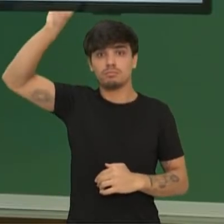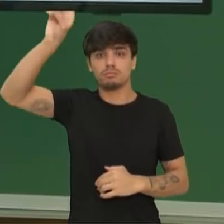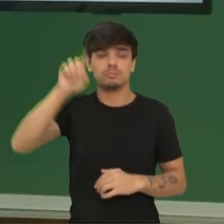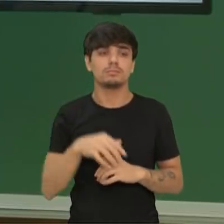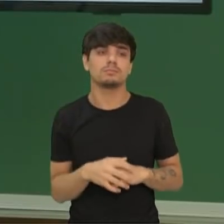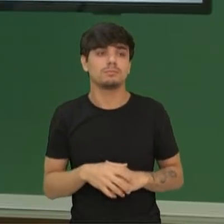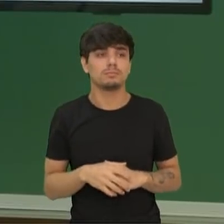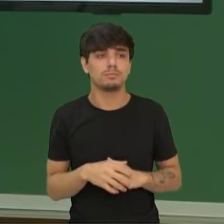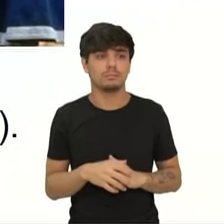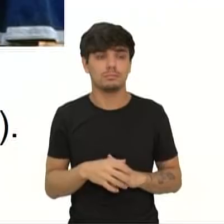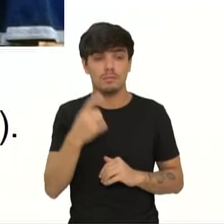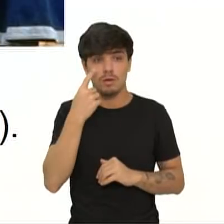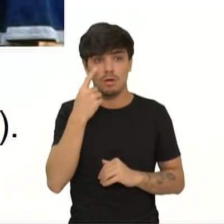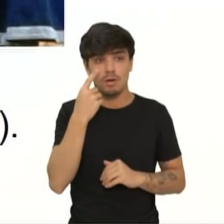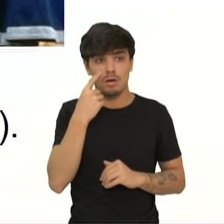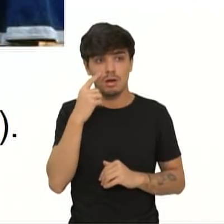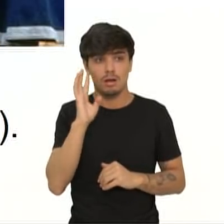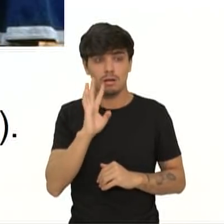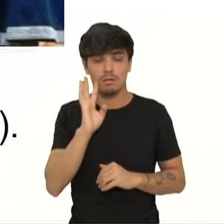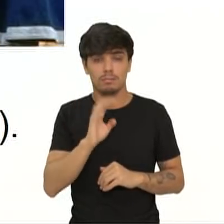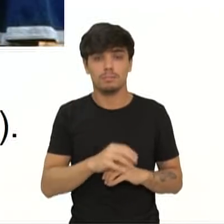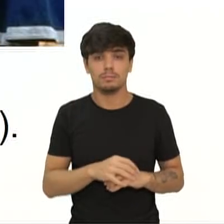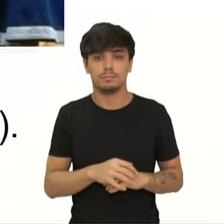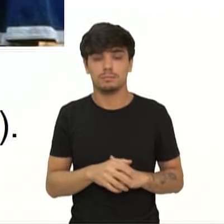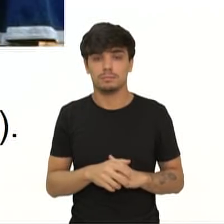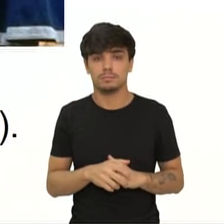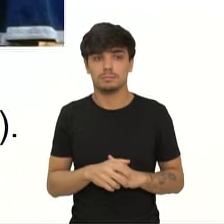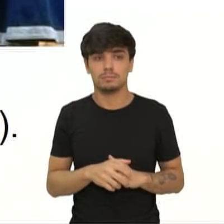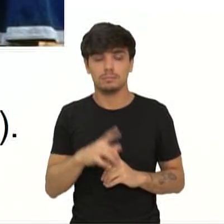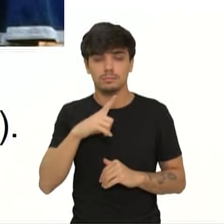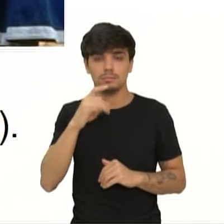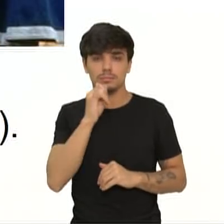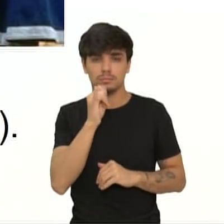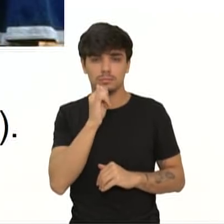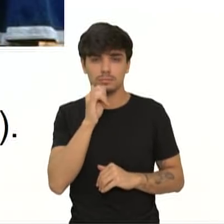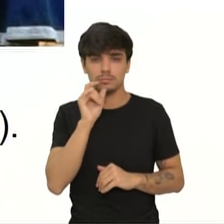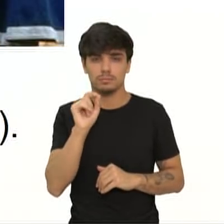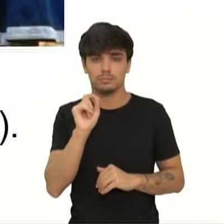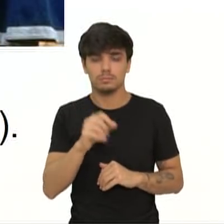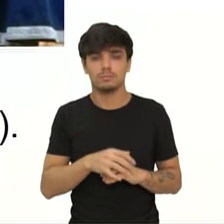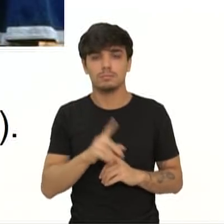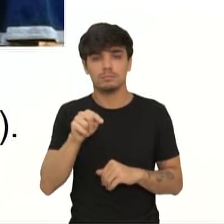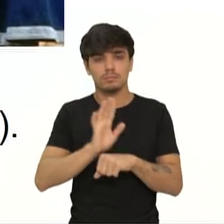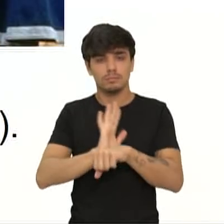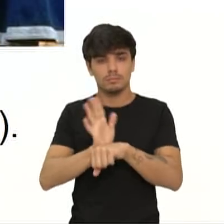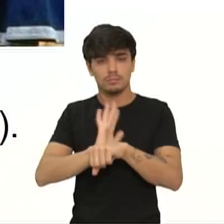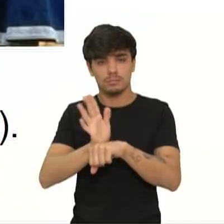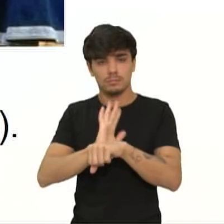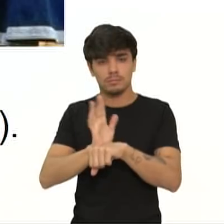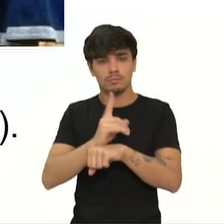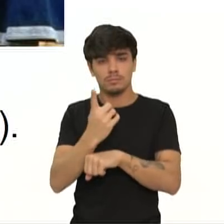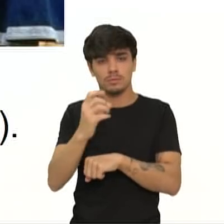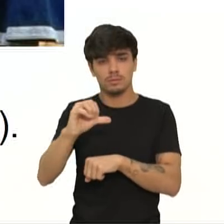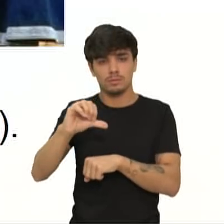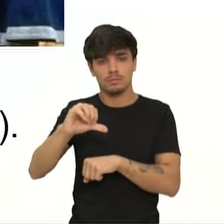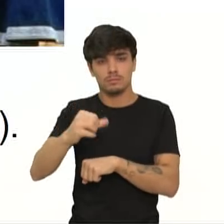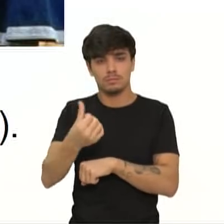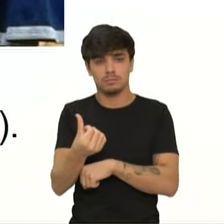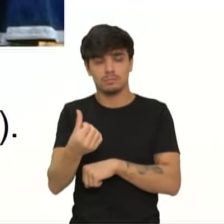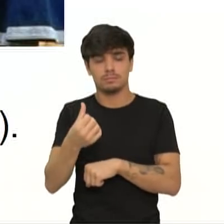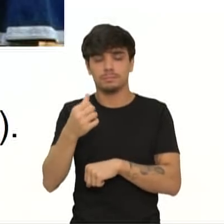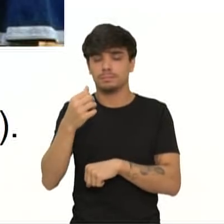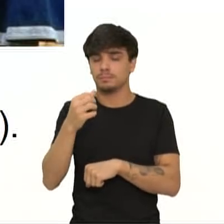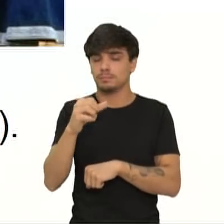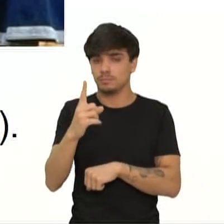Olha que bacana, a professora trouxe esse exemplo, também é um filme do Walt Disney de 1993.